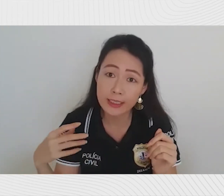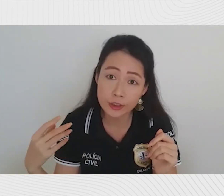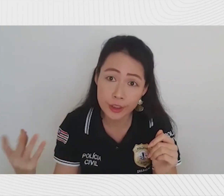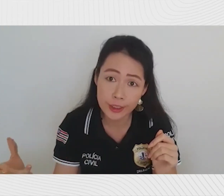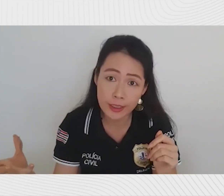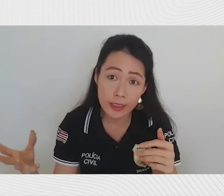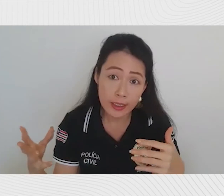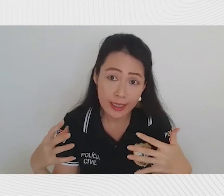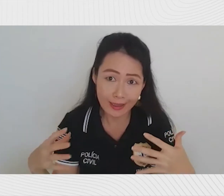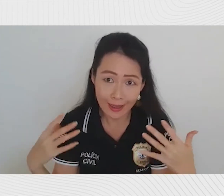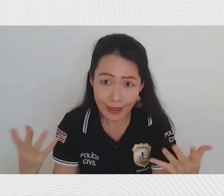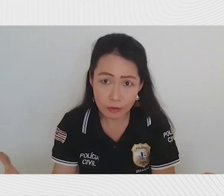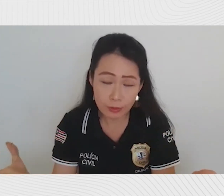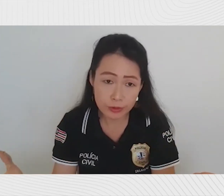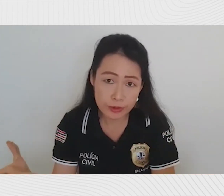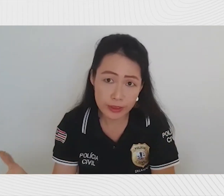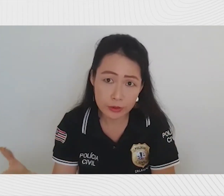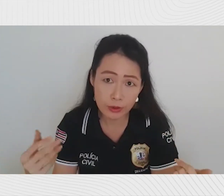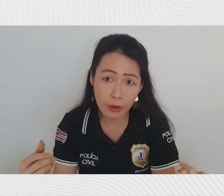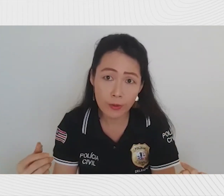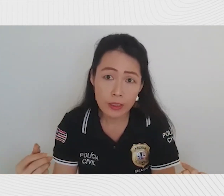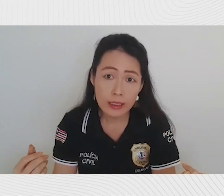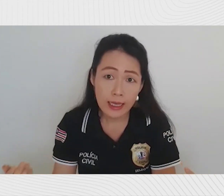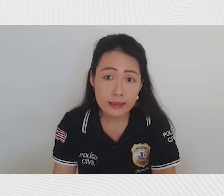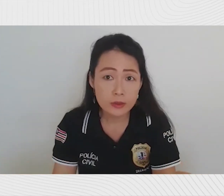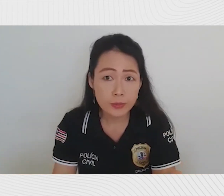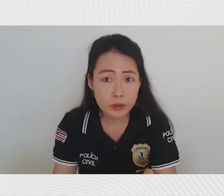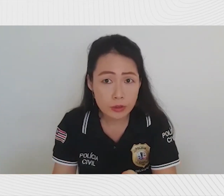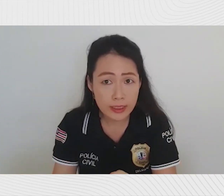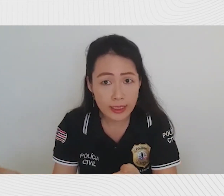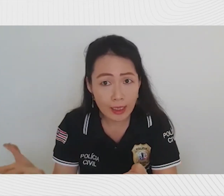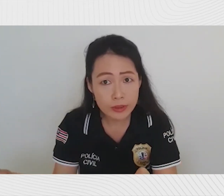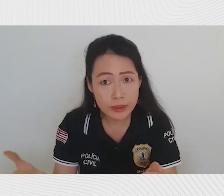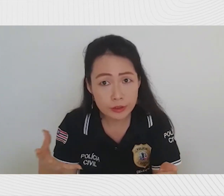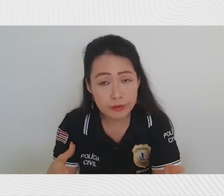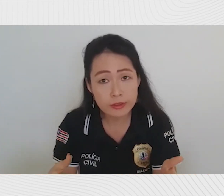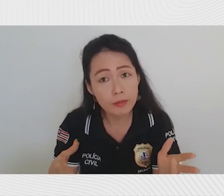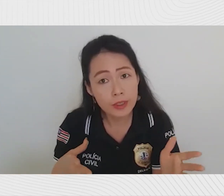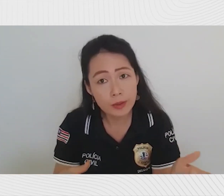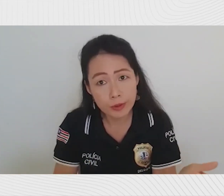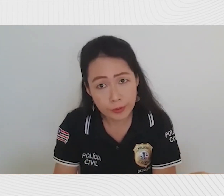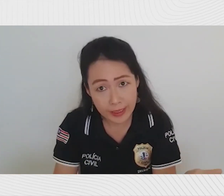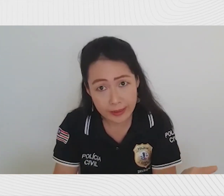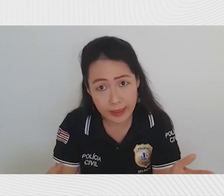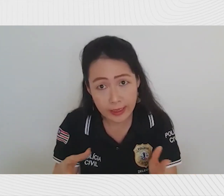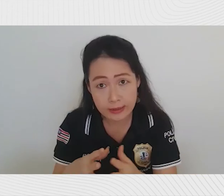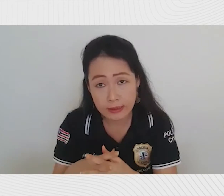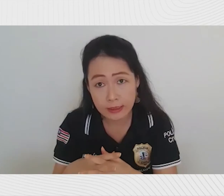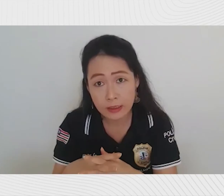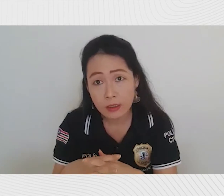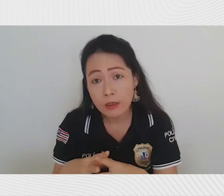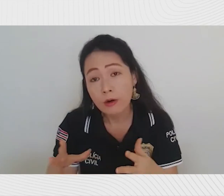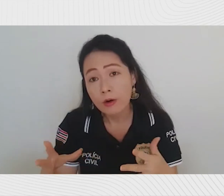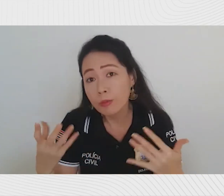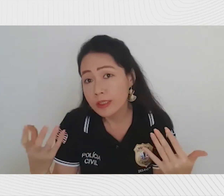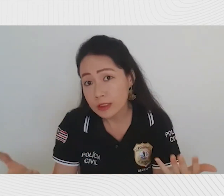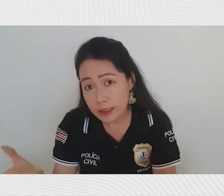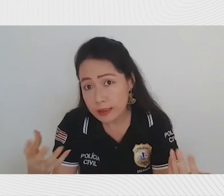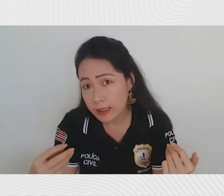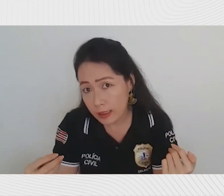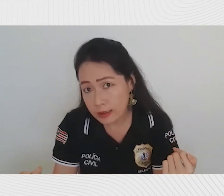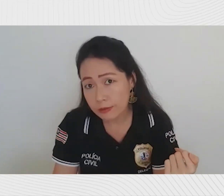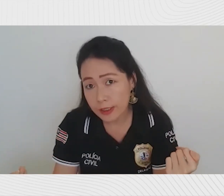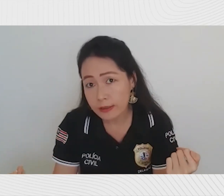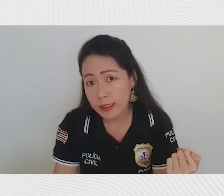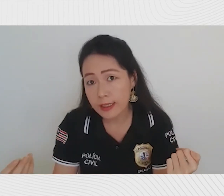avó, da tia e relata o abuso sexual, essas pessoas acabam incentivando a mãe a procurar a delegacia, ou muitas